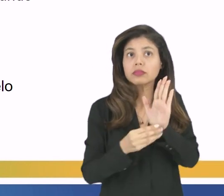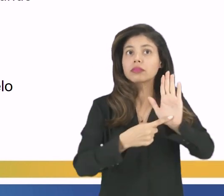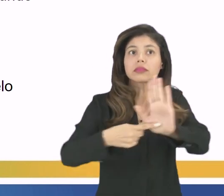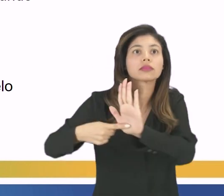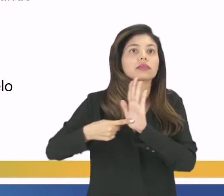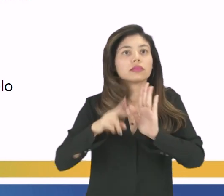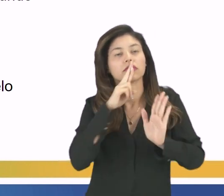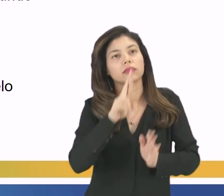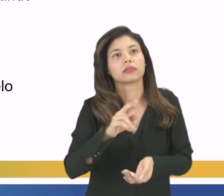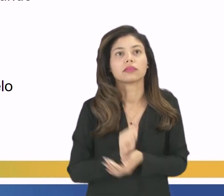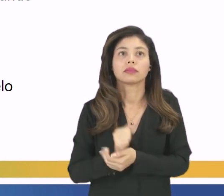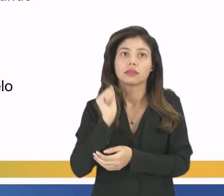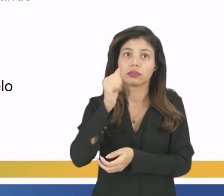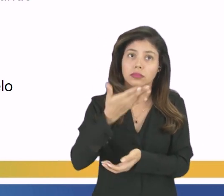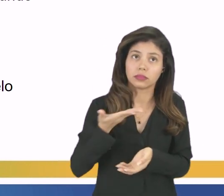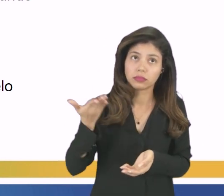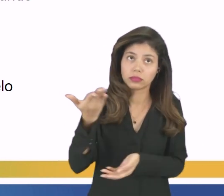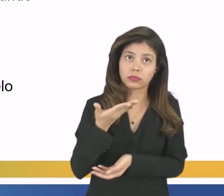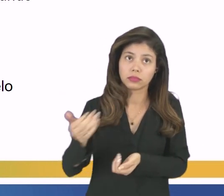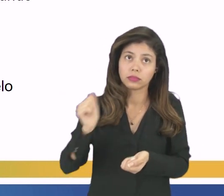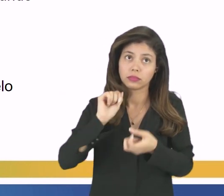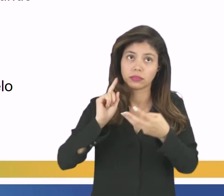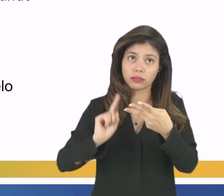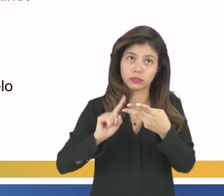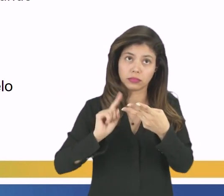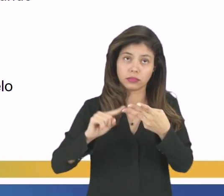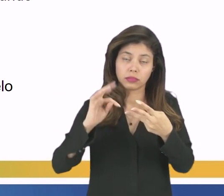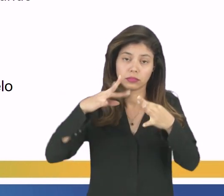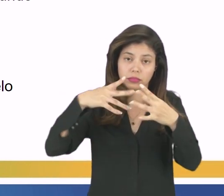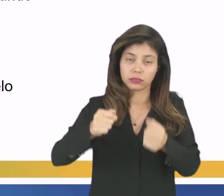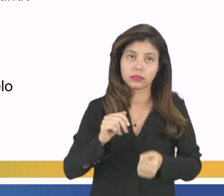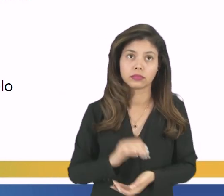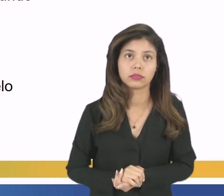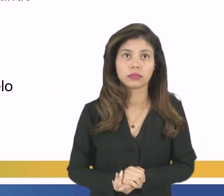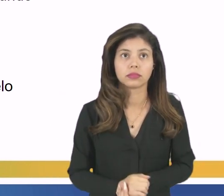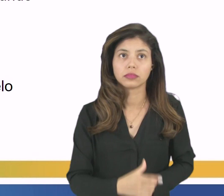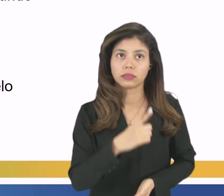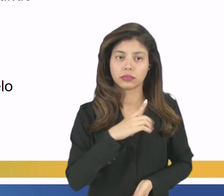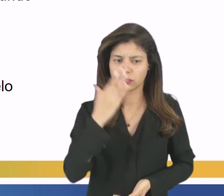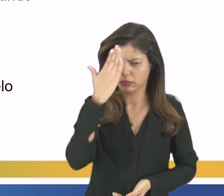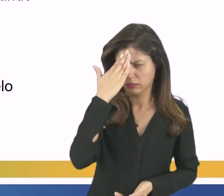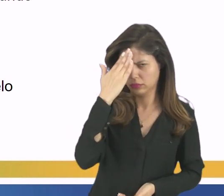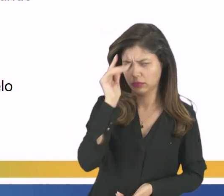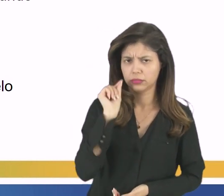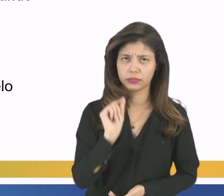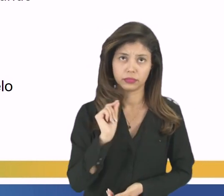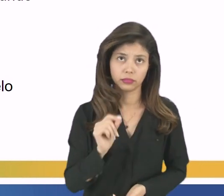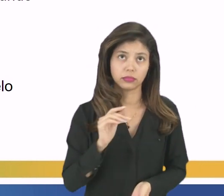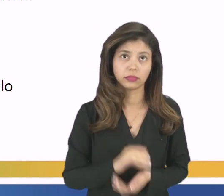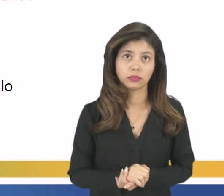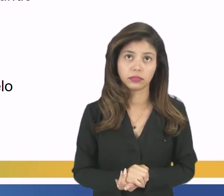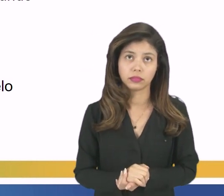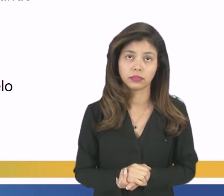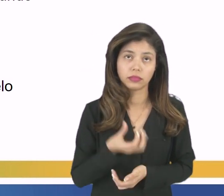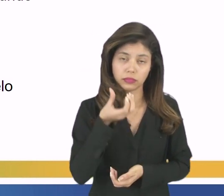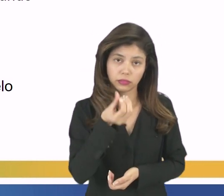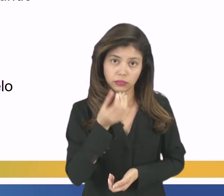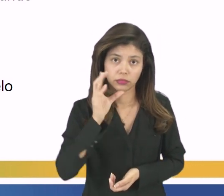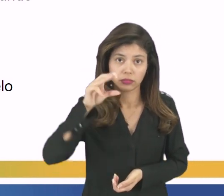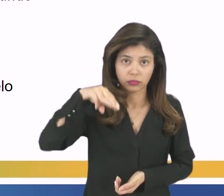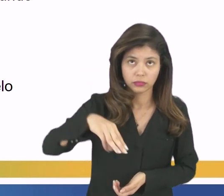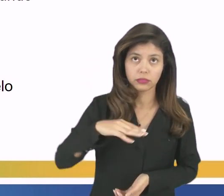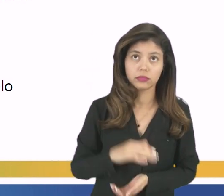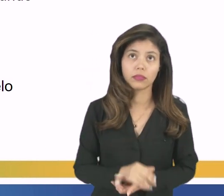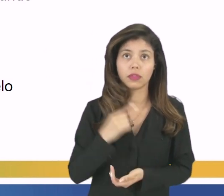oferecidos, calcular a área da base, a área lateral e a área total. Então, nós temos que entender os dados aqui do problema. O raio é